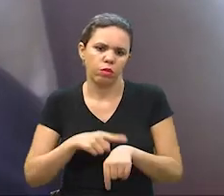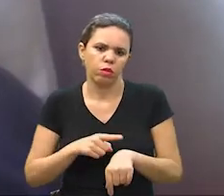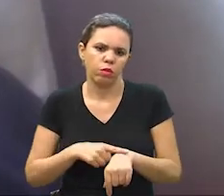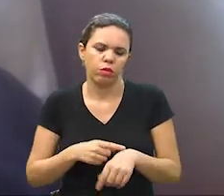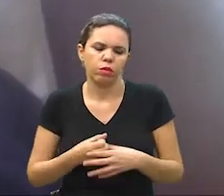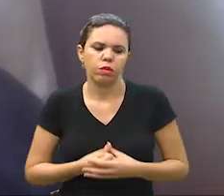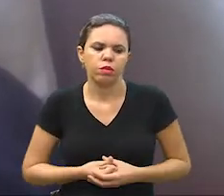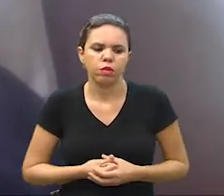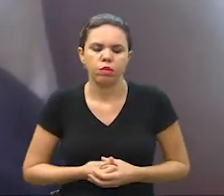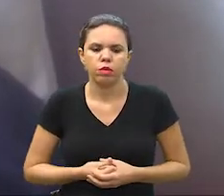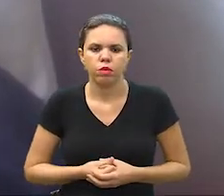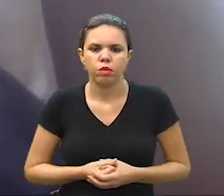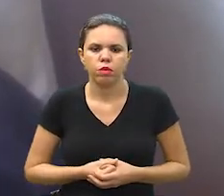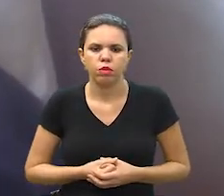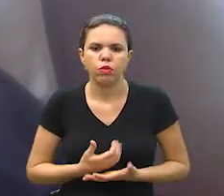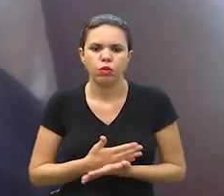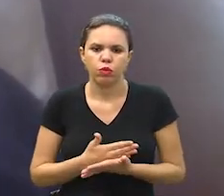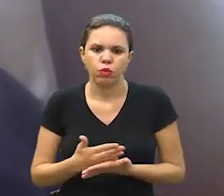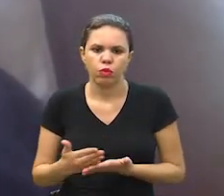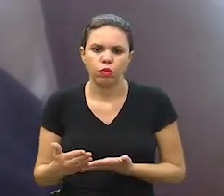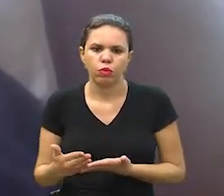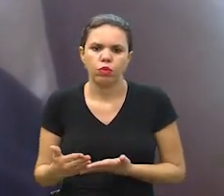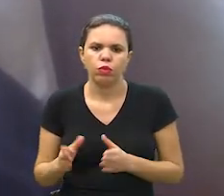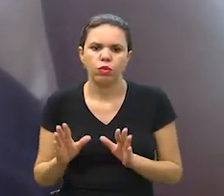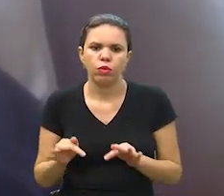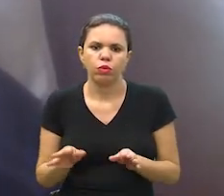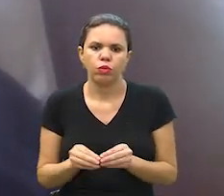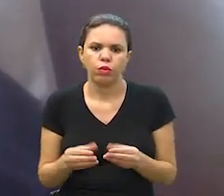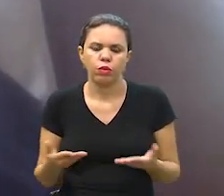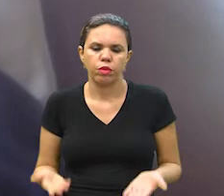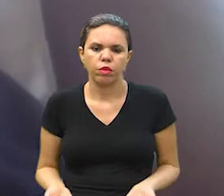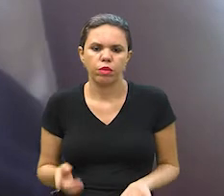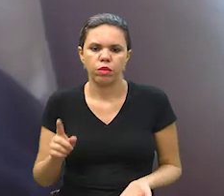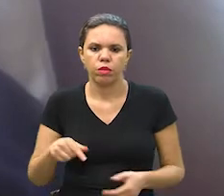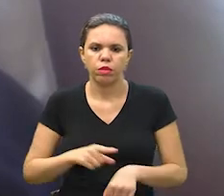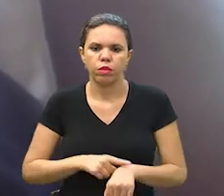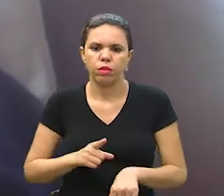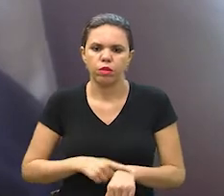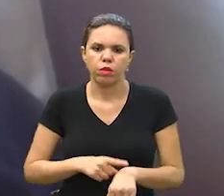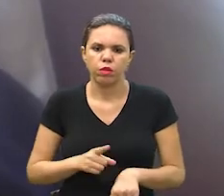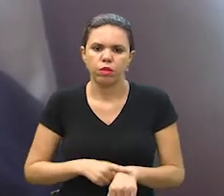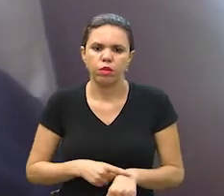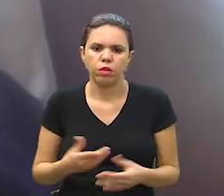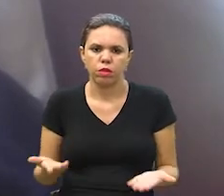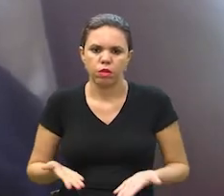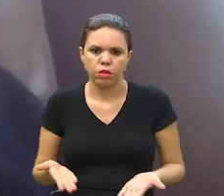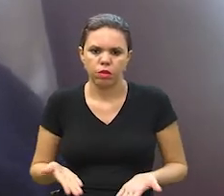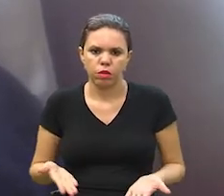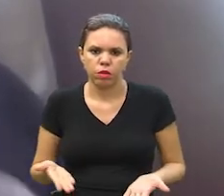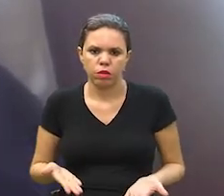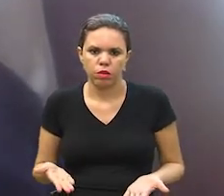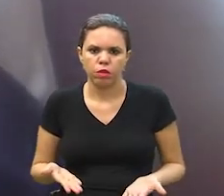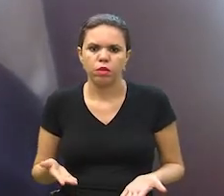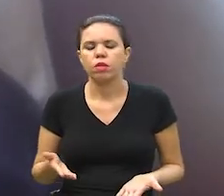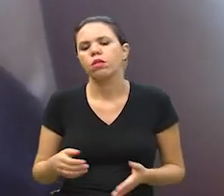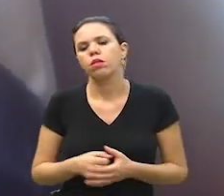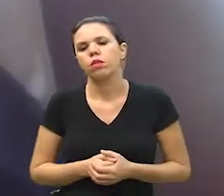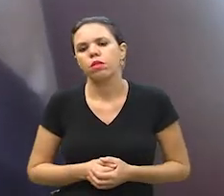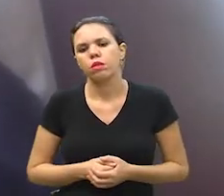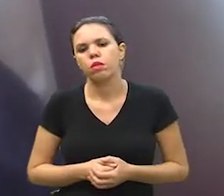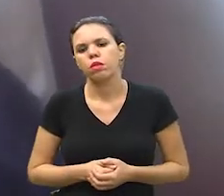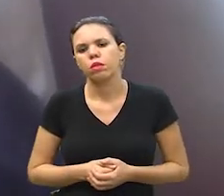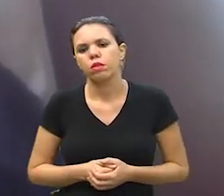momento. Então, eu vou começar pelo final, mas assim, para esse momento e neste cenário